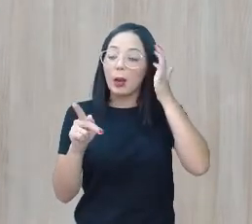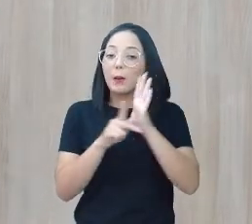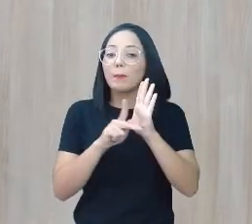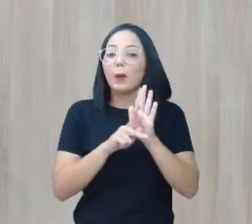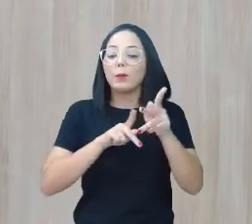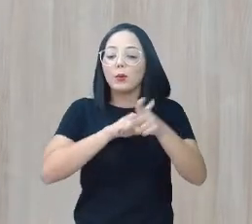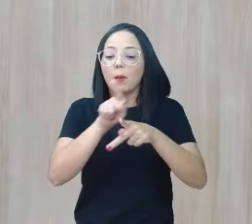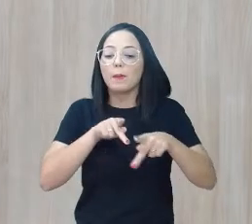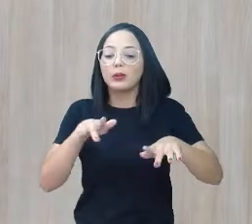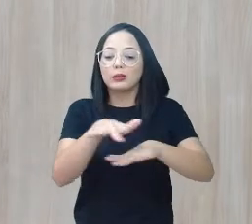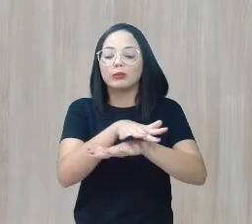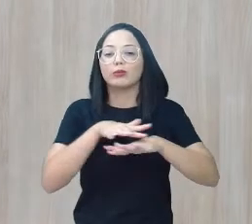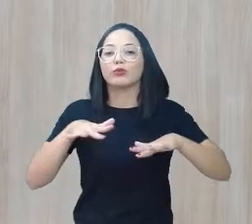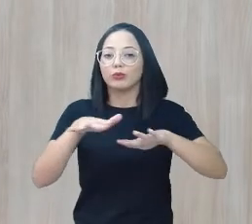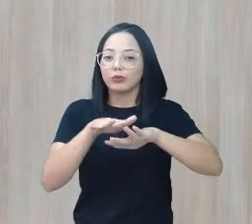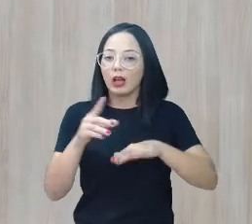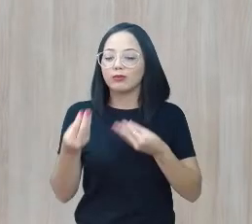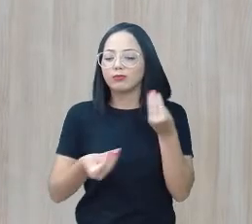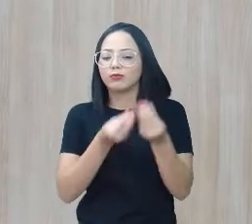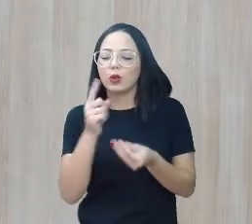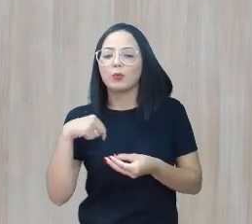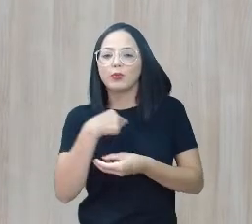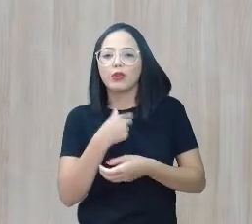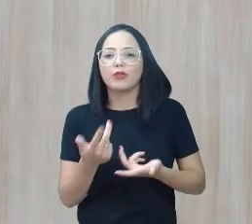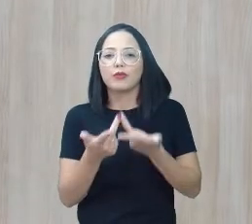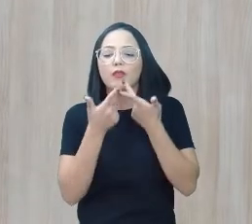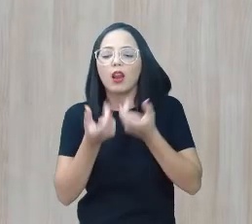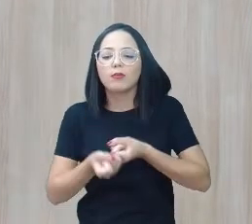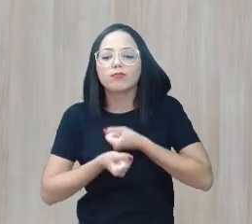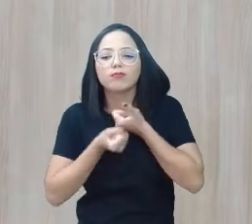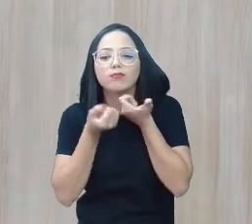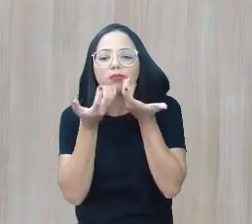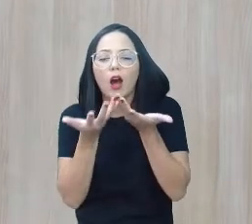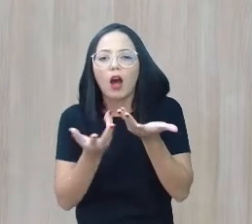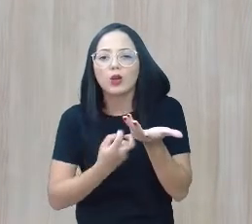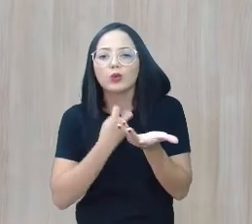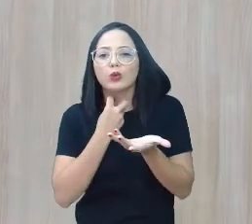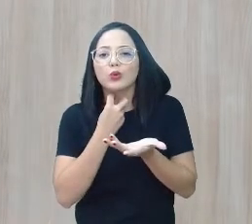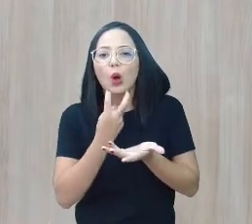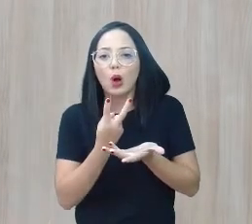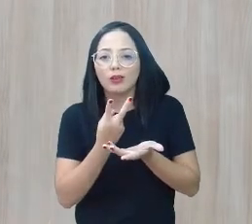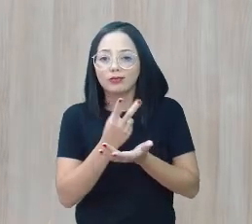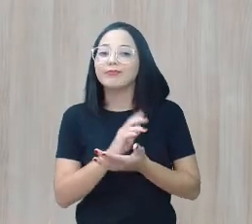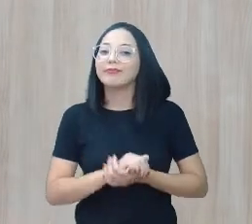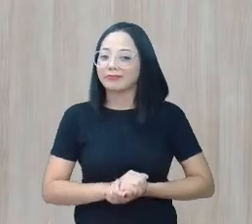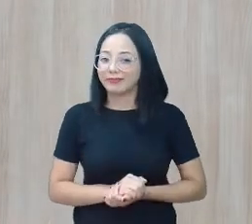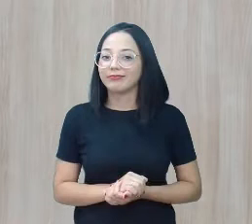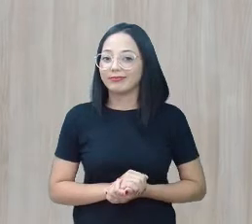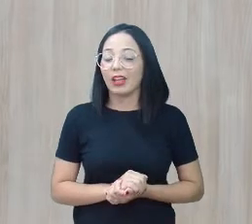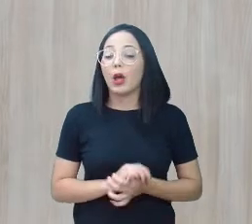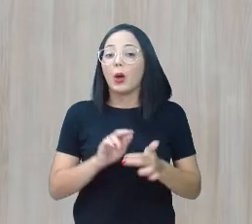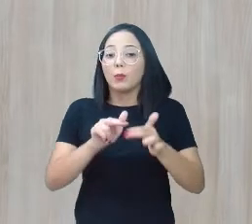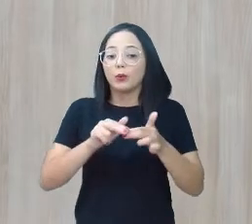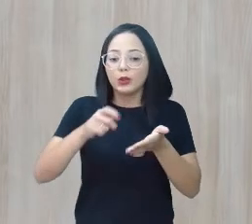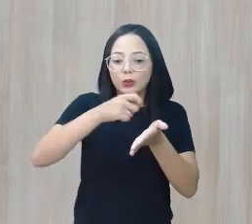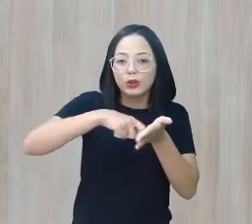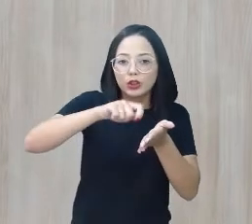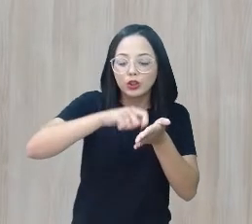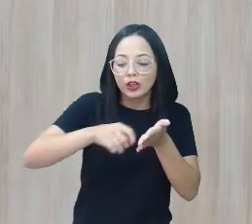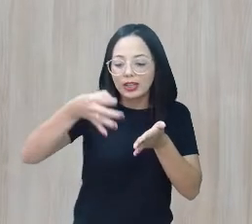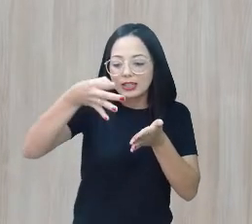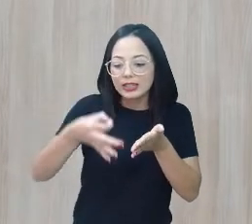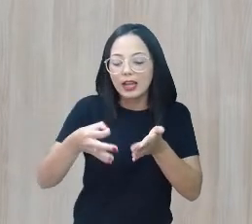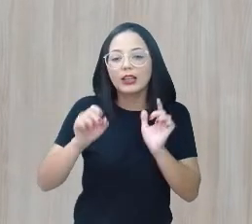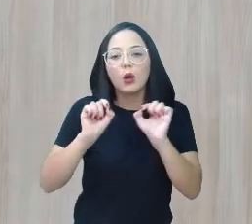norma popular. Como falamos, pronunciamos o som, não é, pessoal? E aí, a escrita